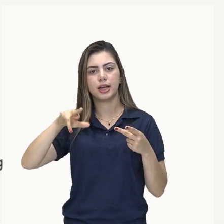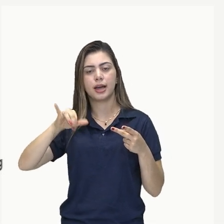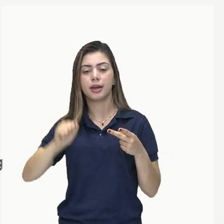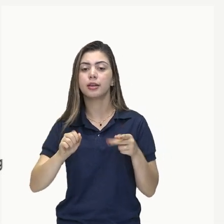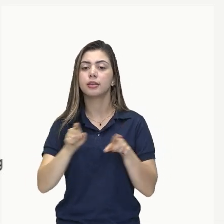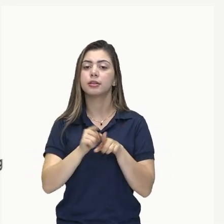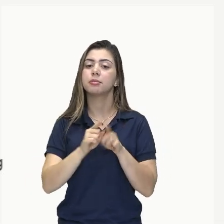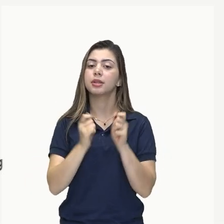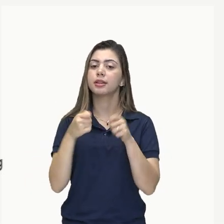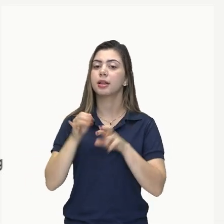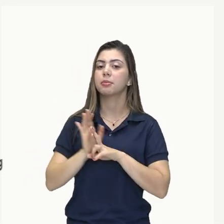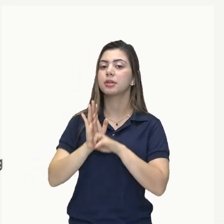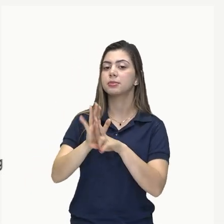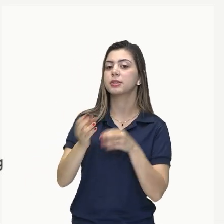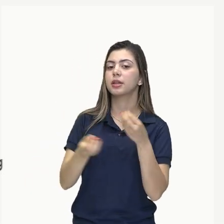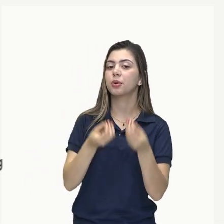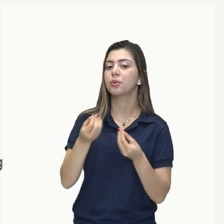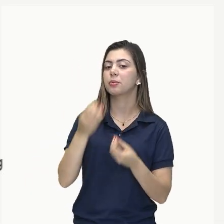ó,